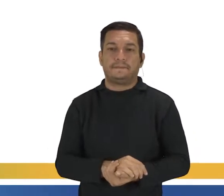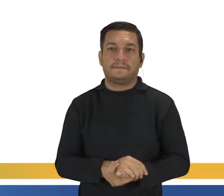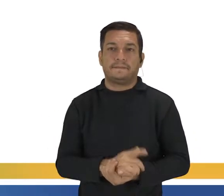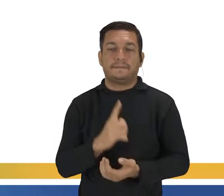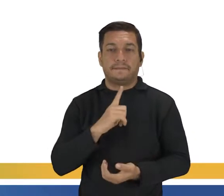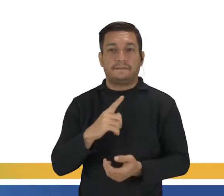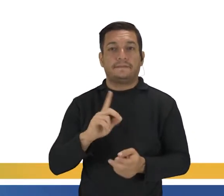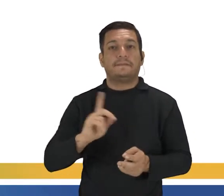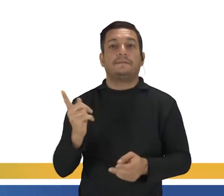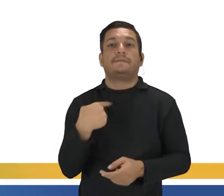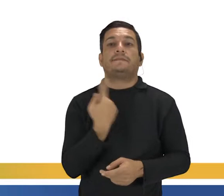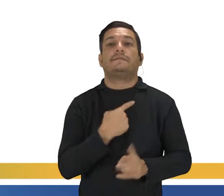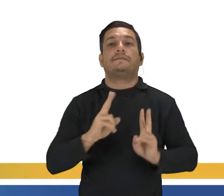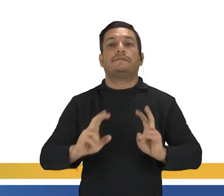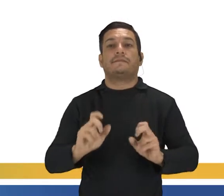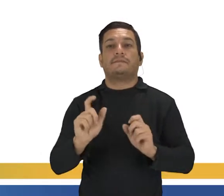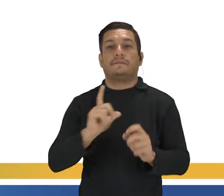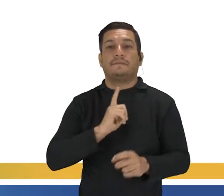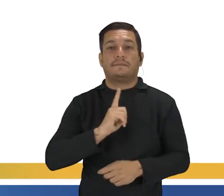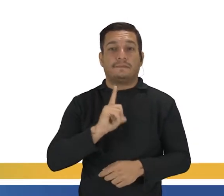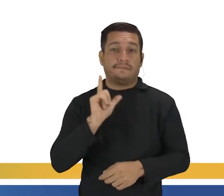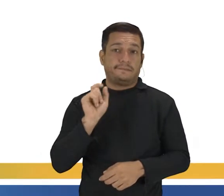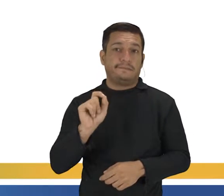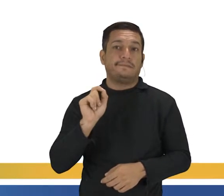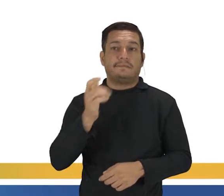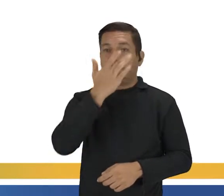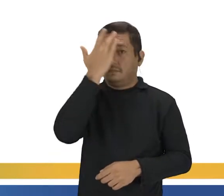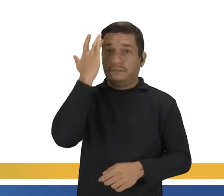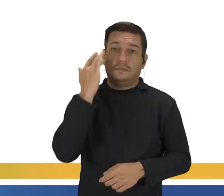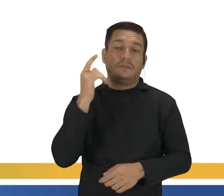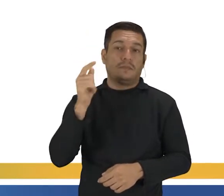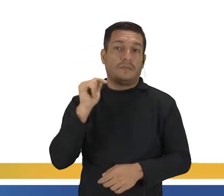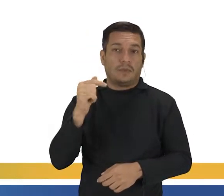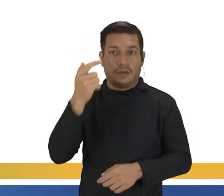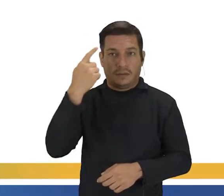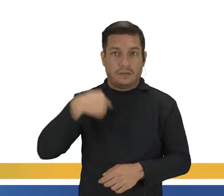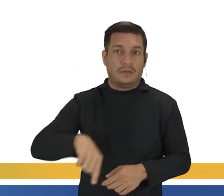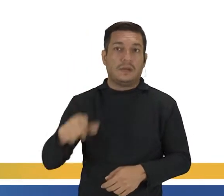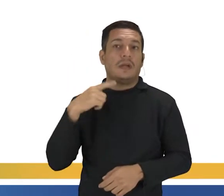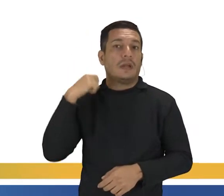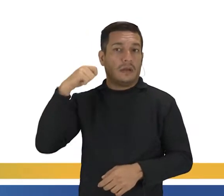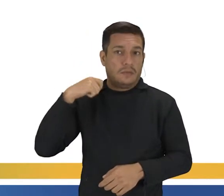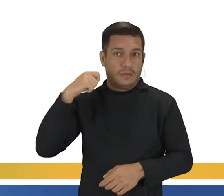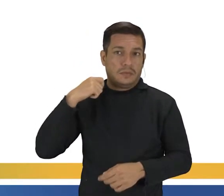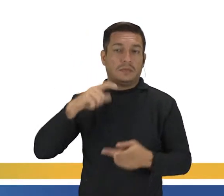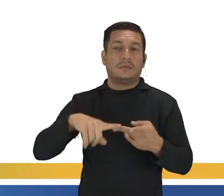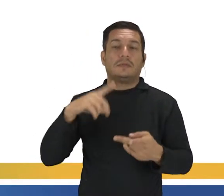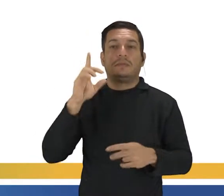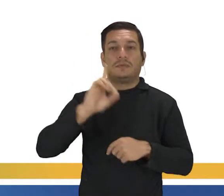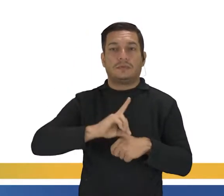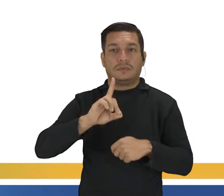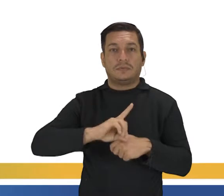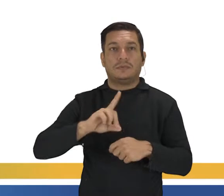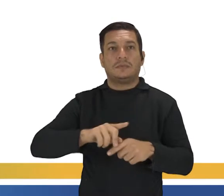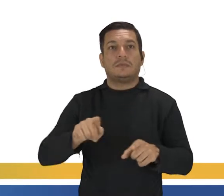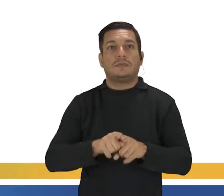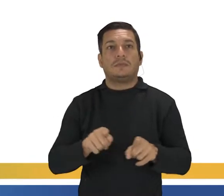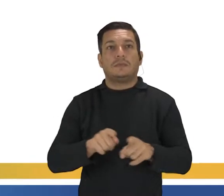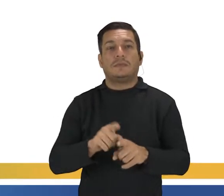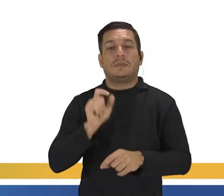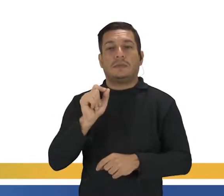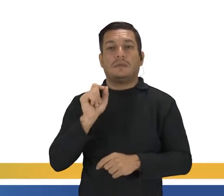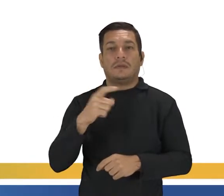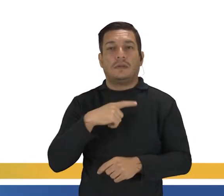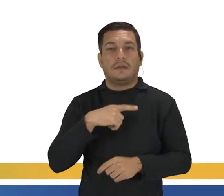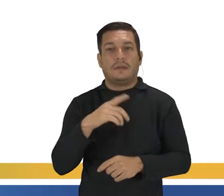nós vamos perceber que existe ali, uma pessoa mais visível, que é o ator, temos o diretor que vai dirigir